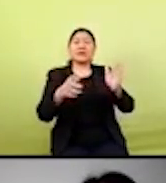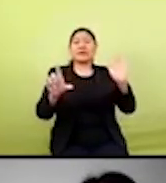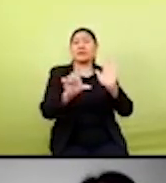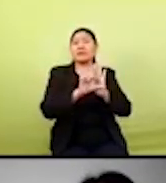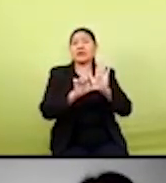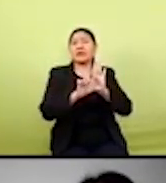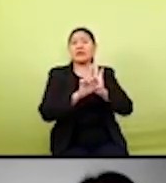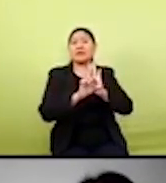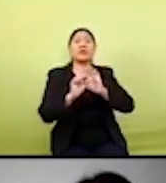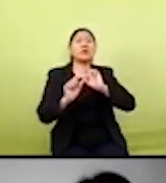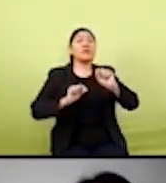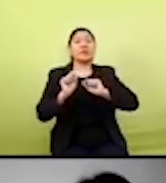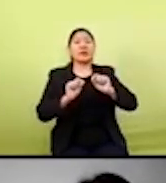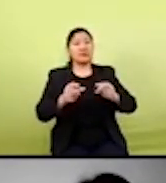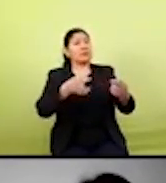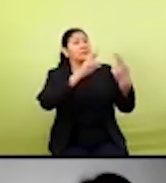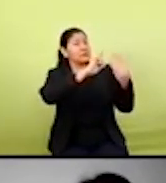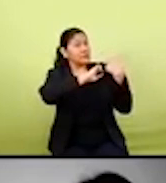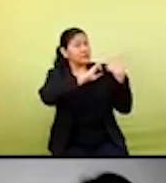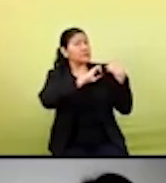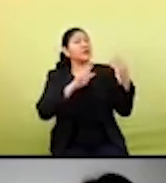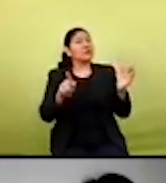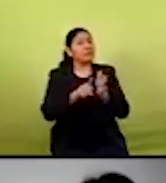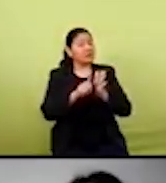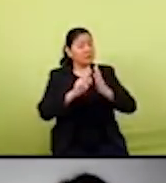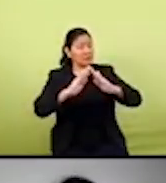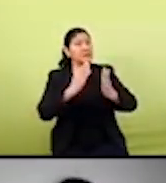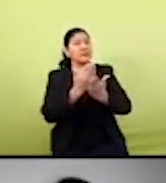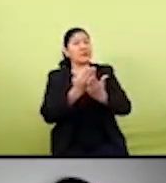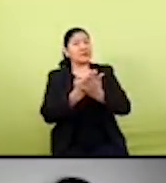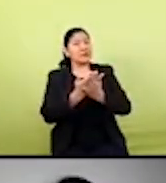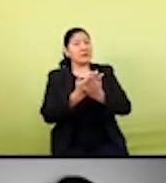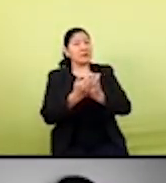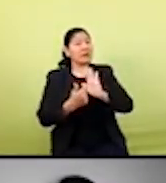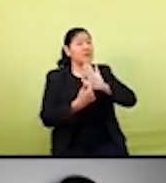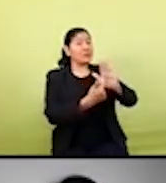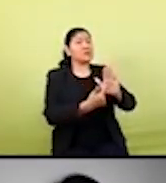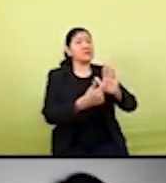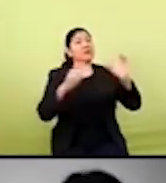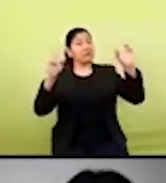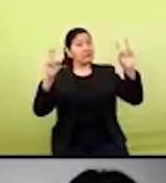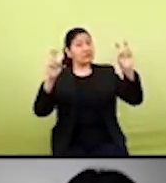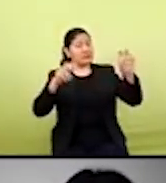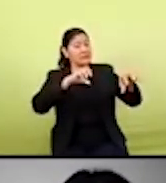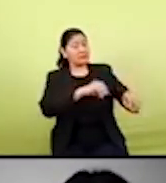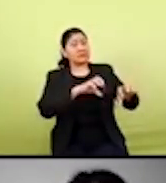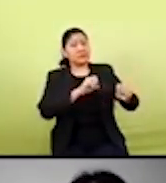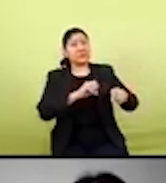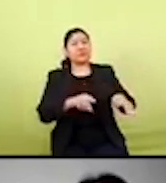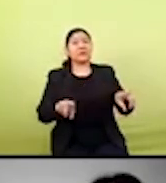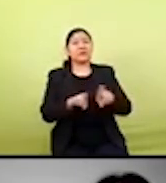a responsabilidade da escola em trabalhar o tema, né, como prevenção à violência.